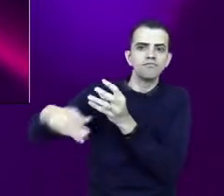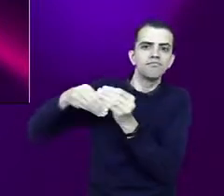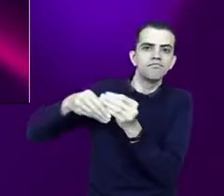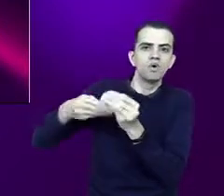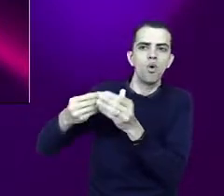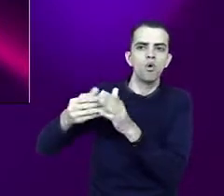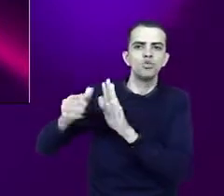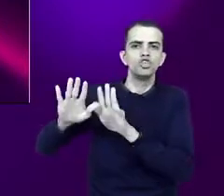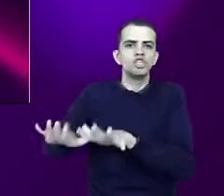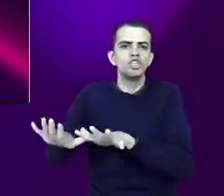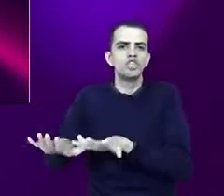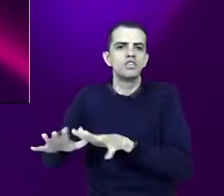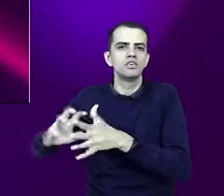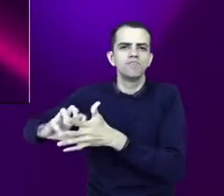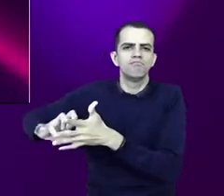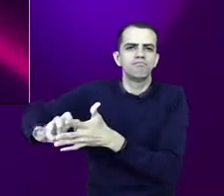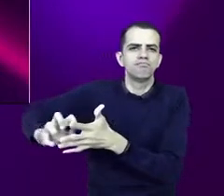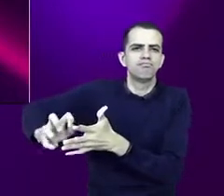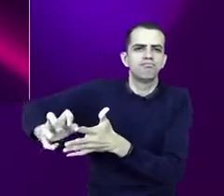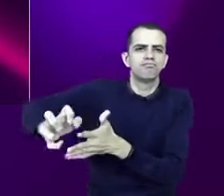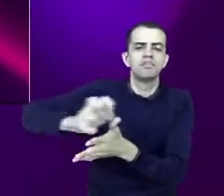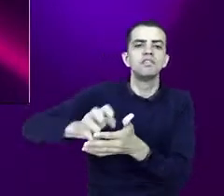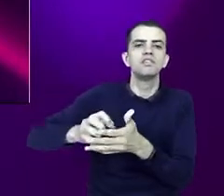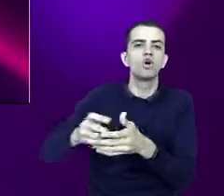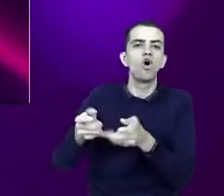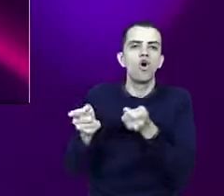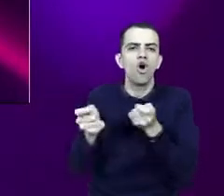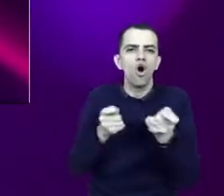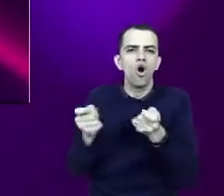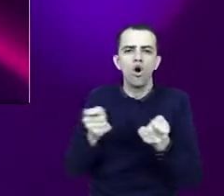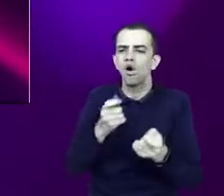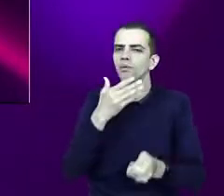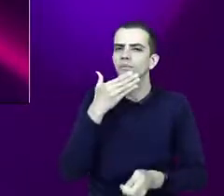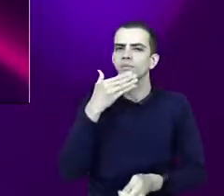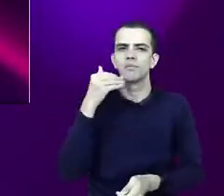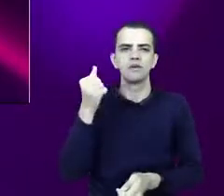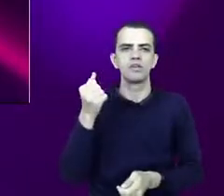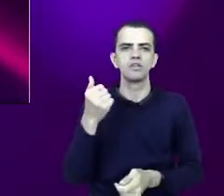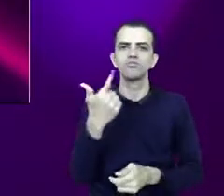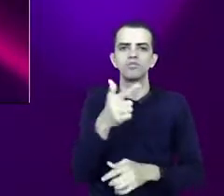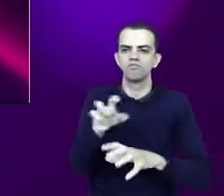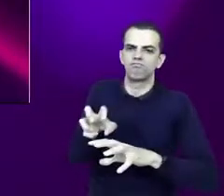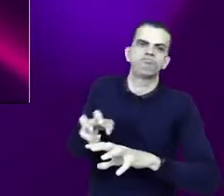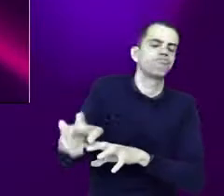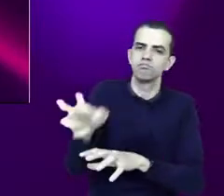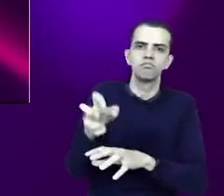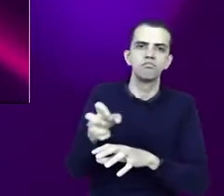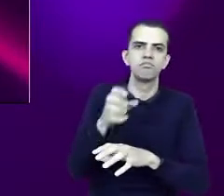press-fit, porém com controle de uma impulsividade.